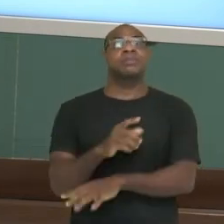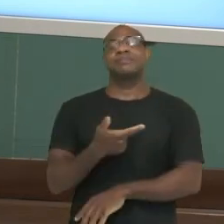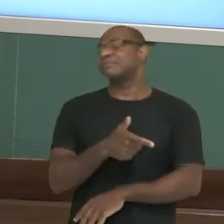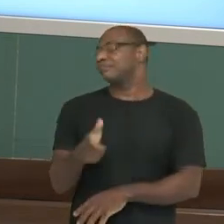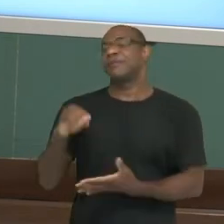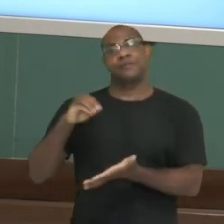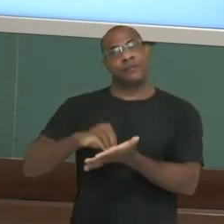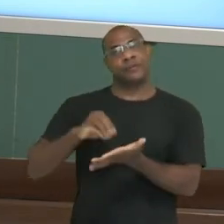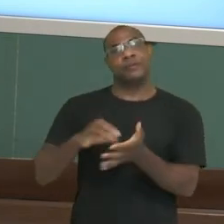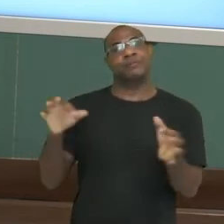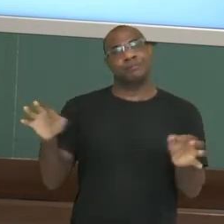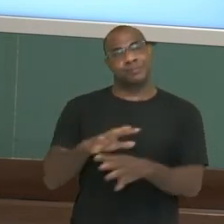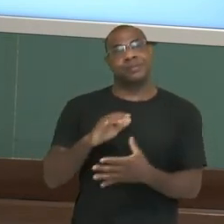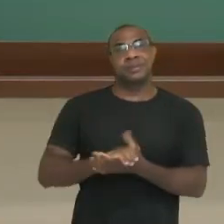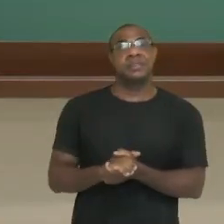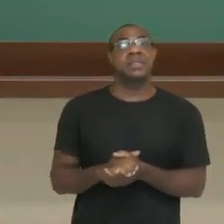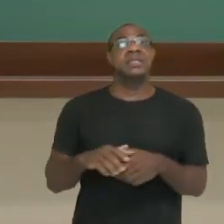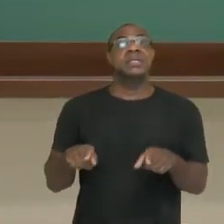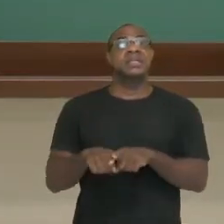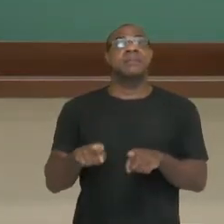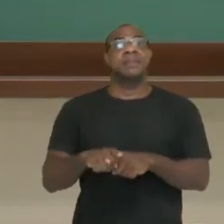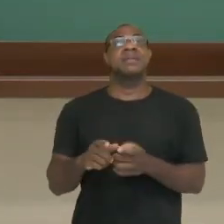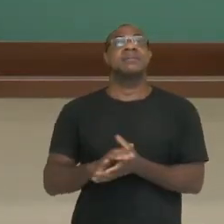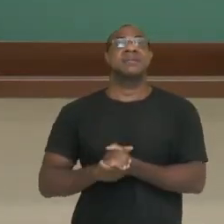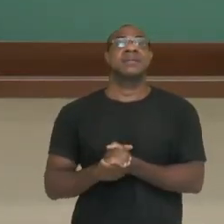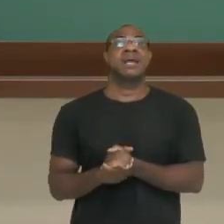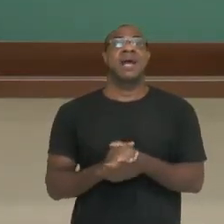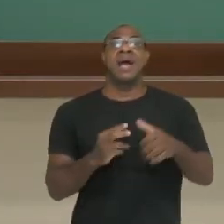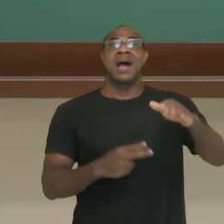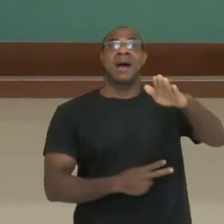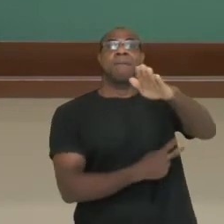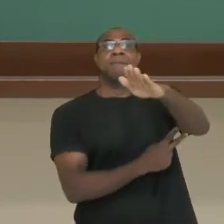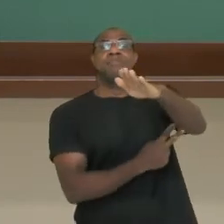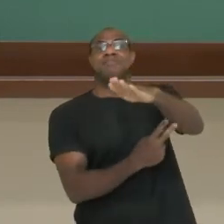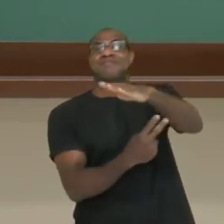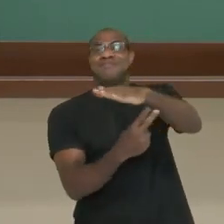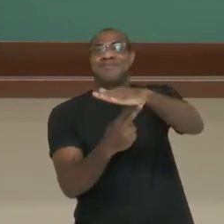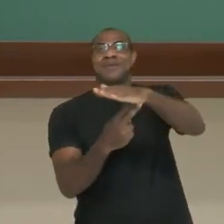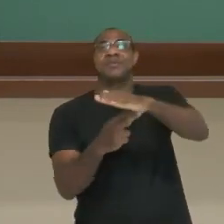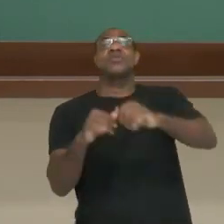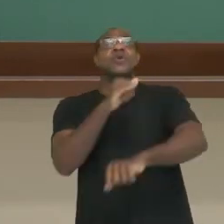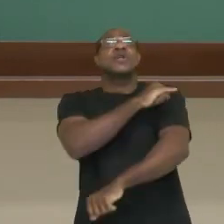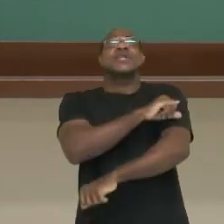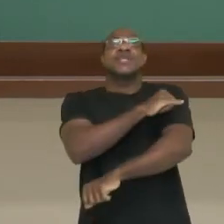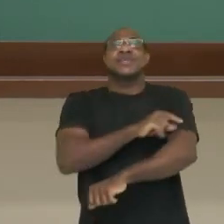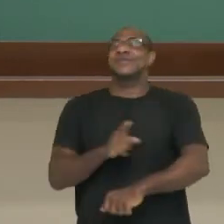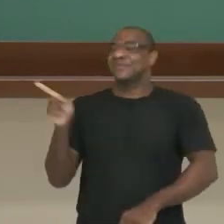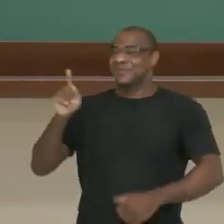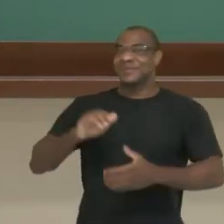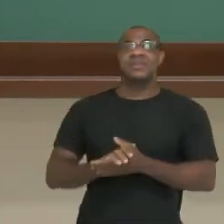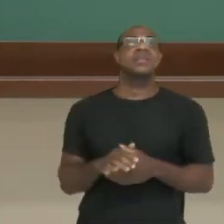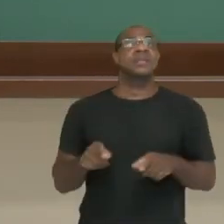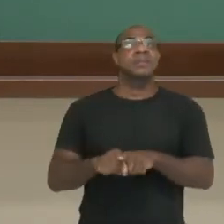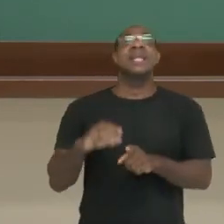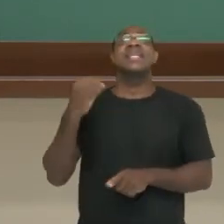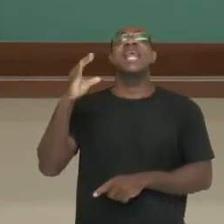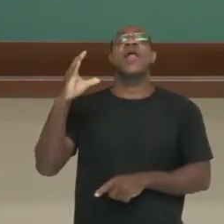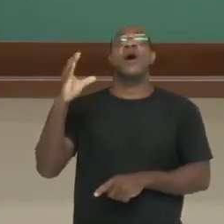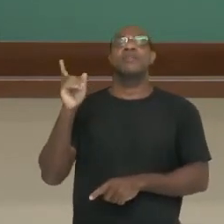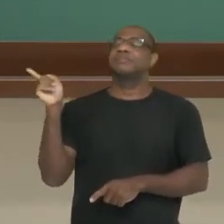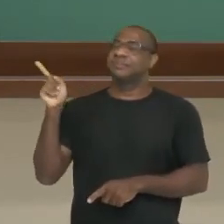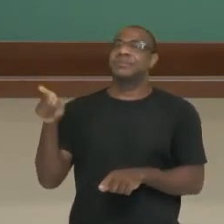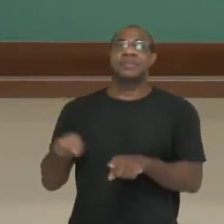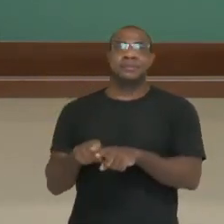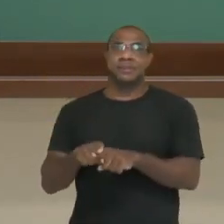gigantesca aí no Rio de Janeiro. Então você tem grandes obras, obras faraônicas, obras gigantescas.